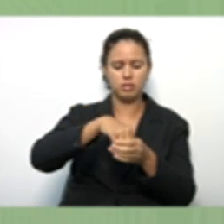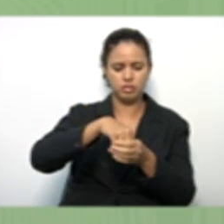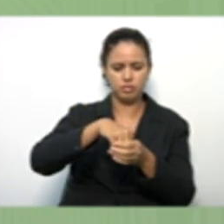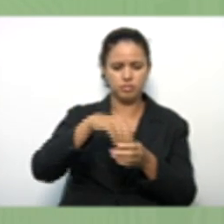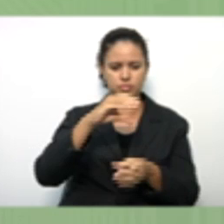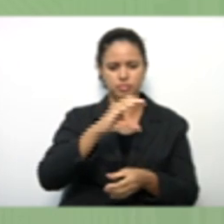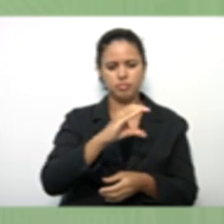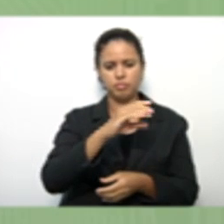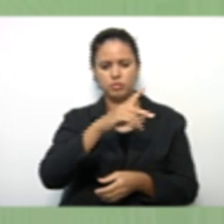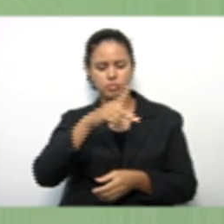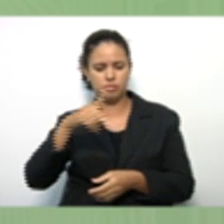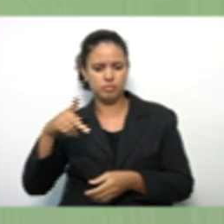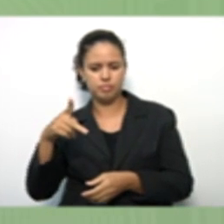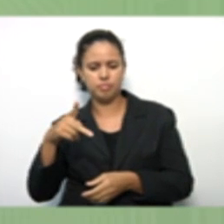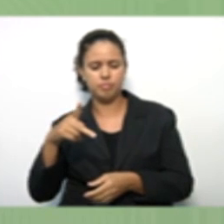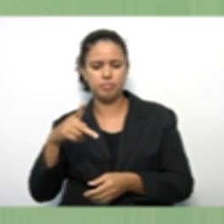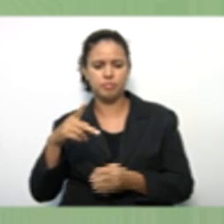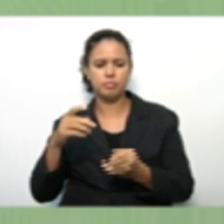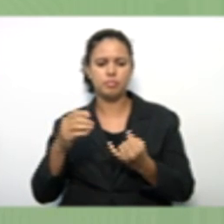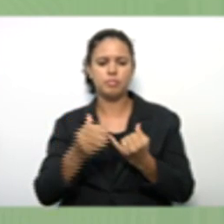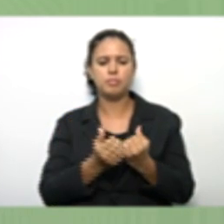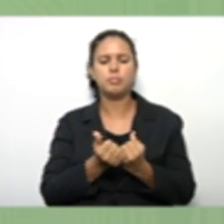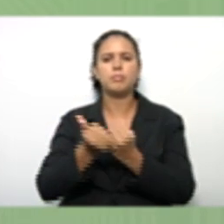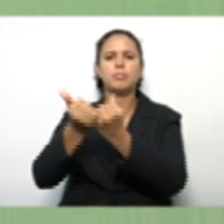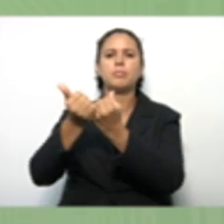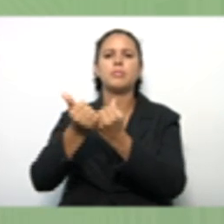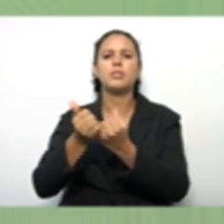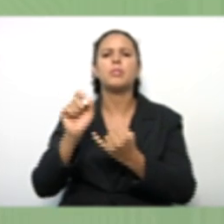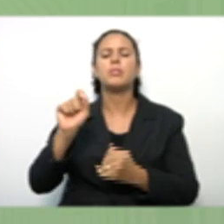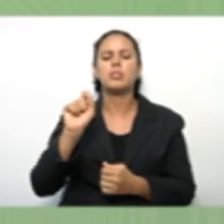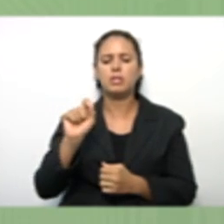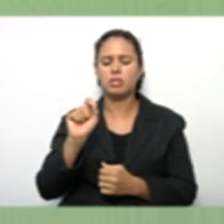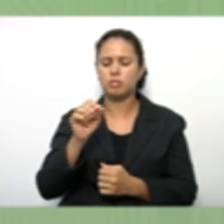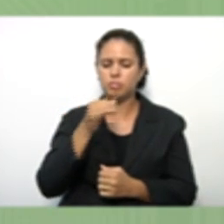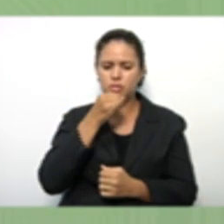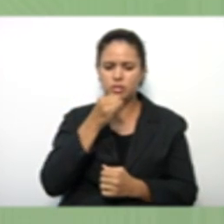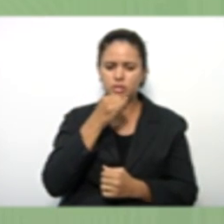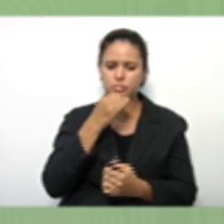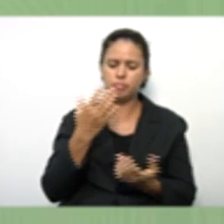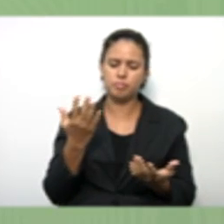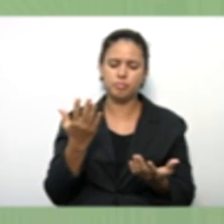das cooperativas, né, o patrimônio seria o quê? O que seriam os bens? Os bens